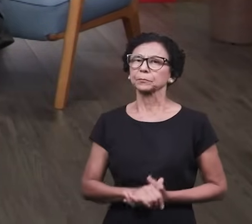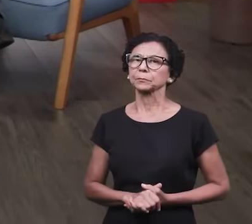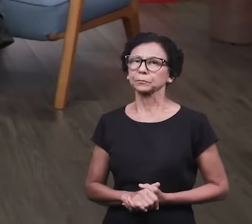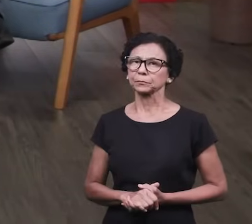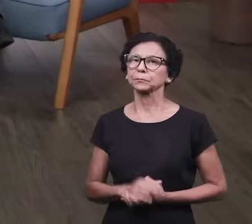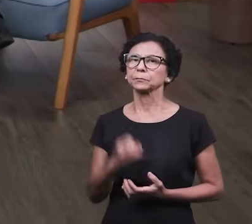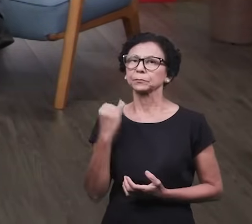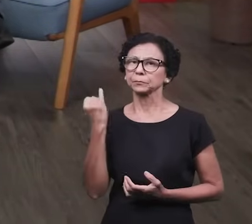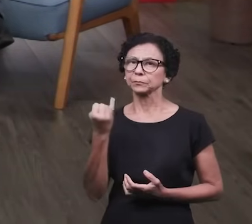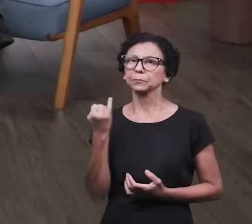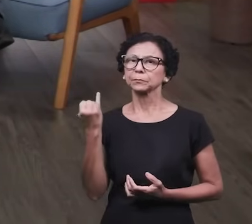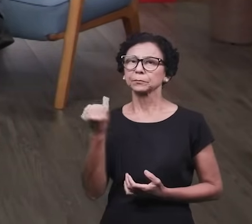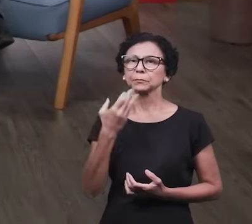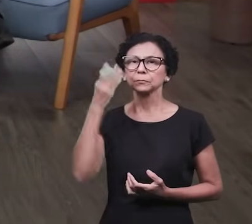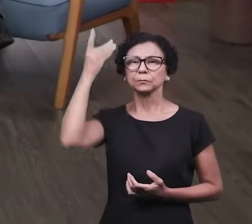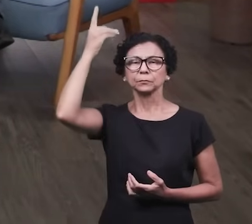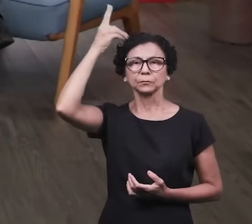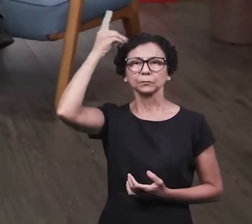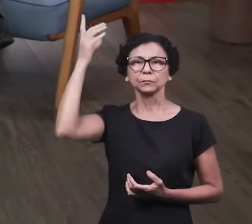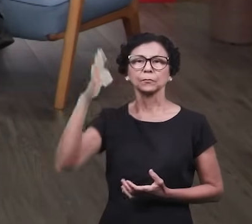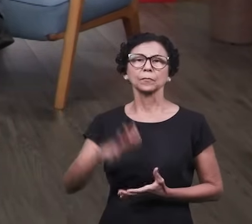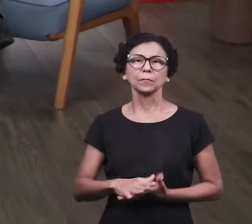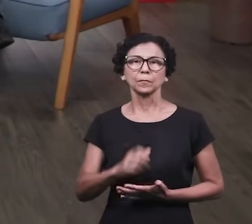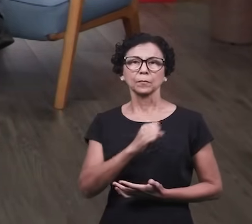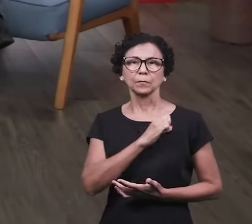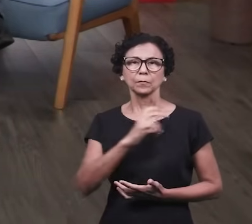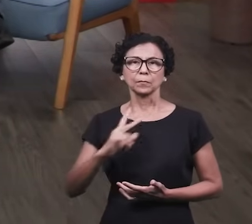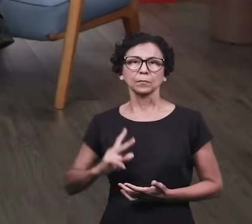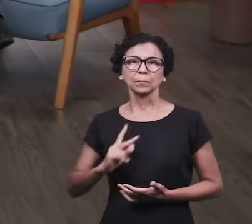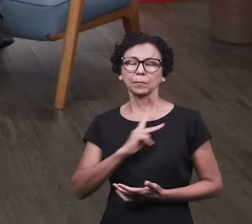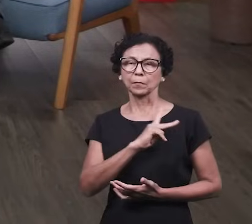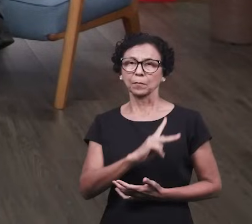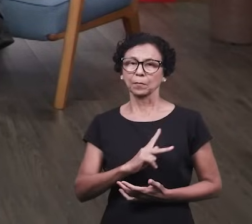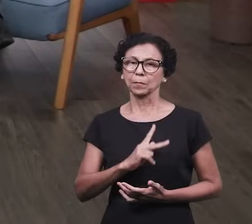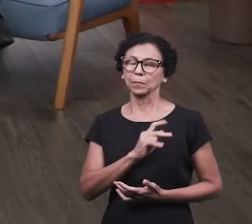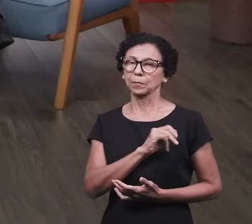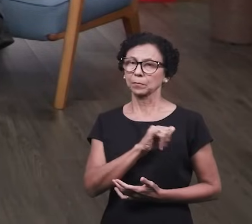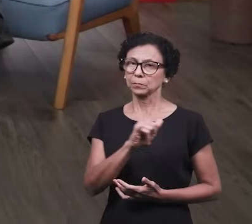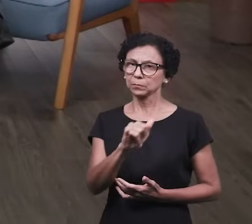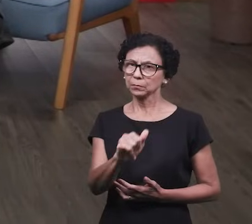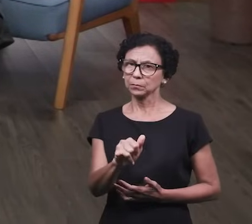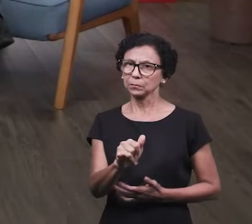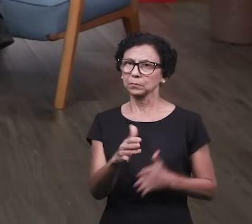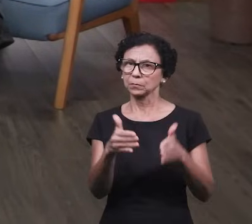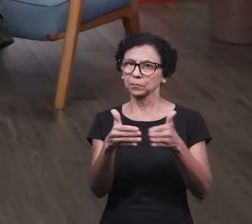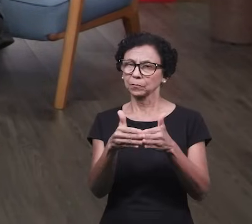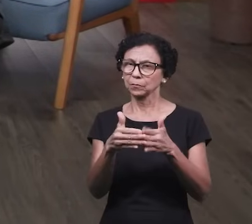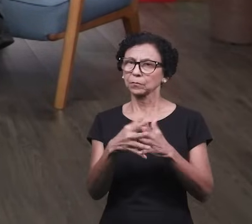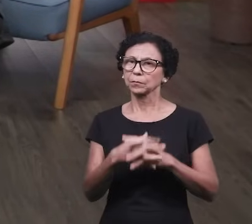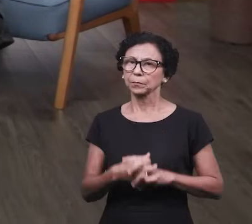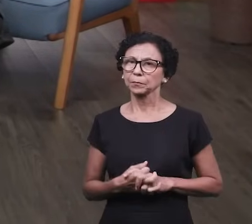experiência. O apóstolo Paulo enfatiza ali que o